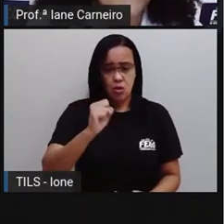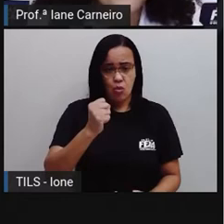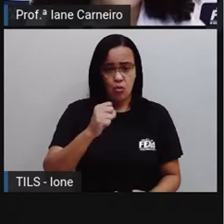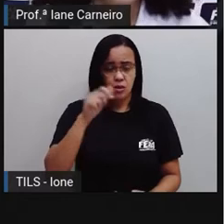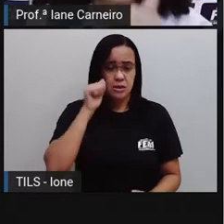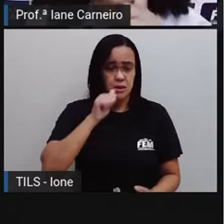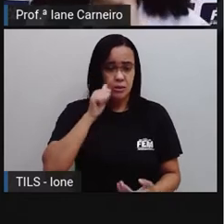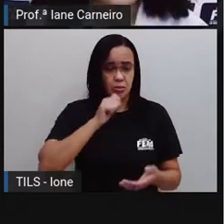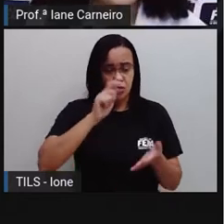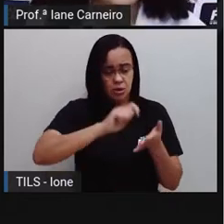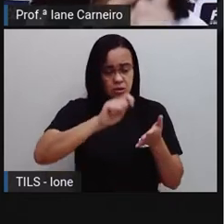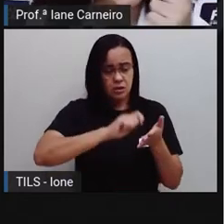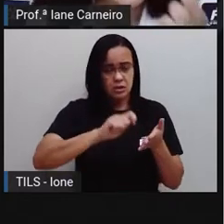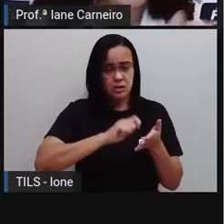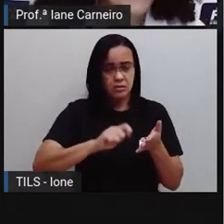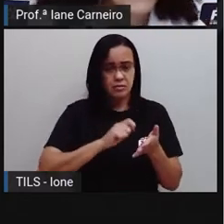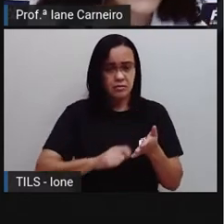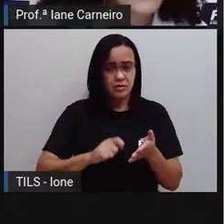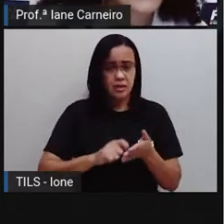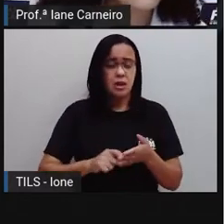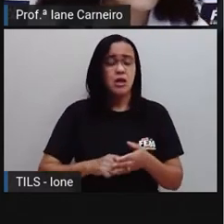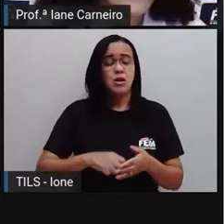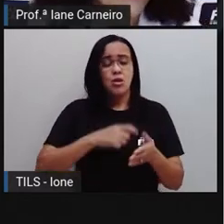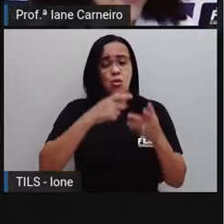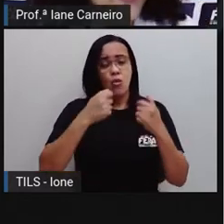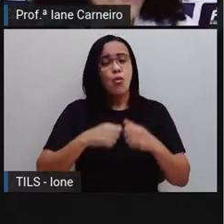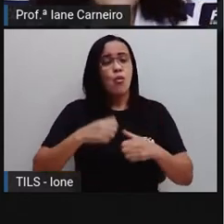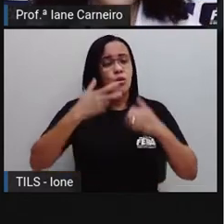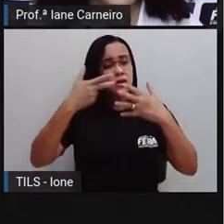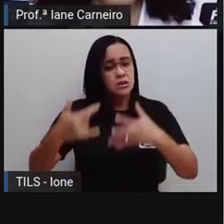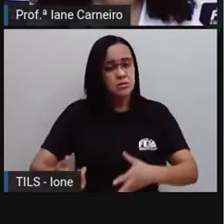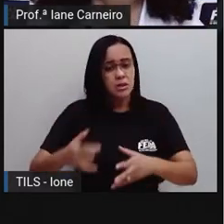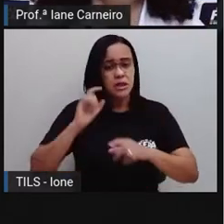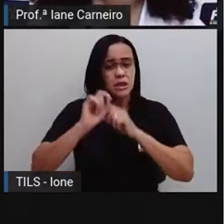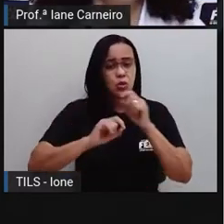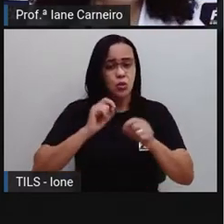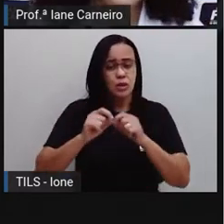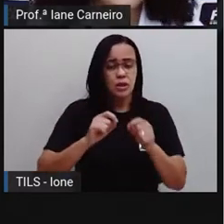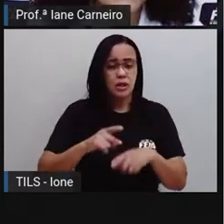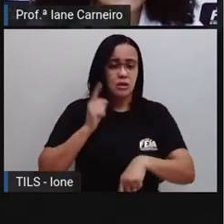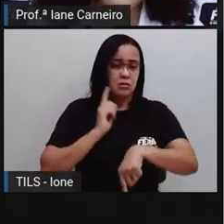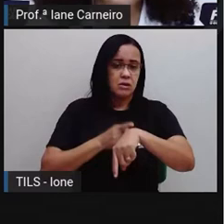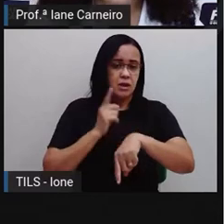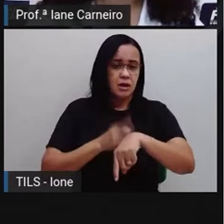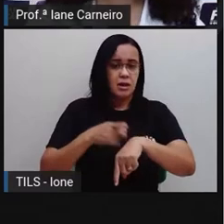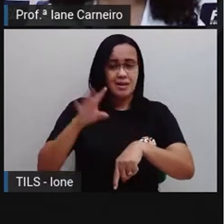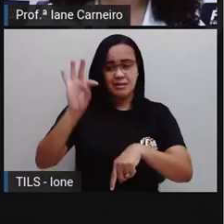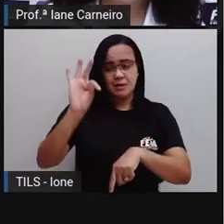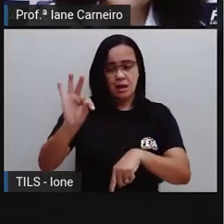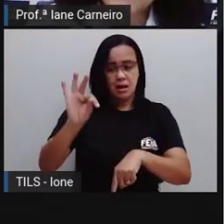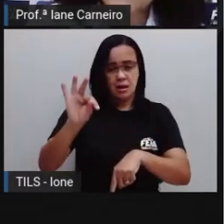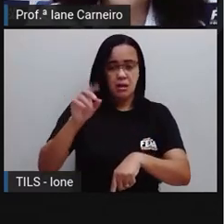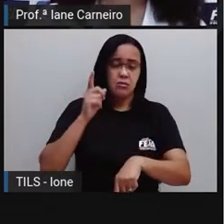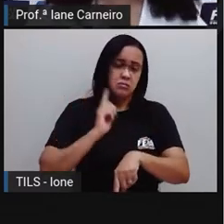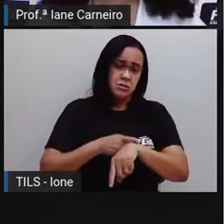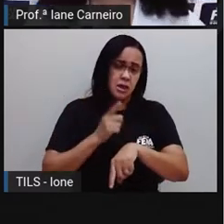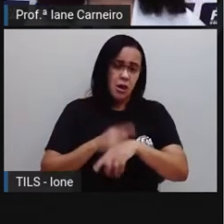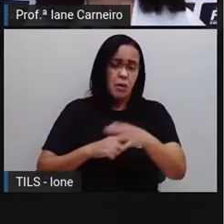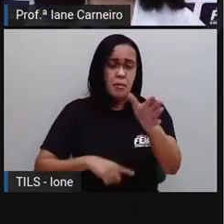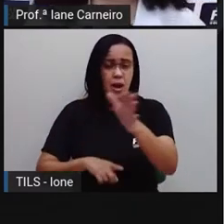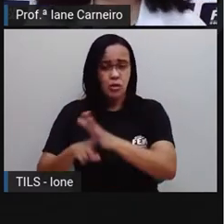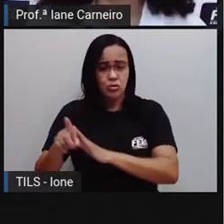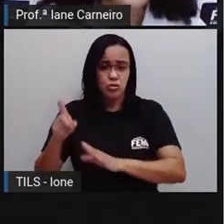traz a letra t e aí ela traz aquela para linda né do Tempo vamos ver o tempo perguntou ao tempo